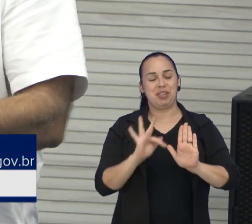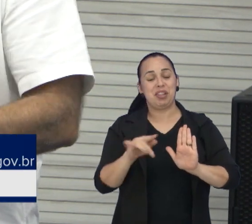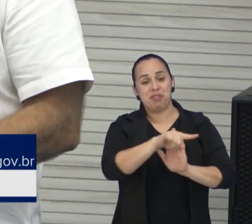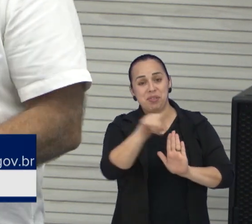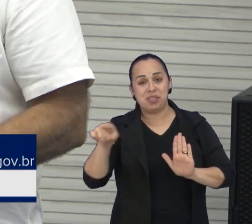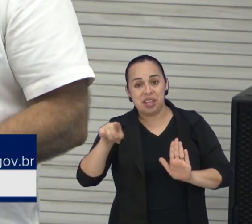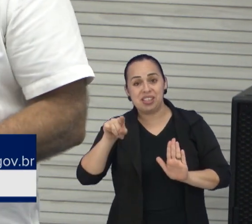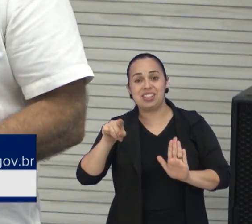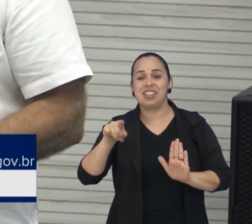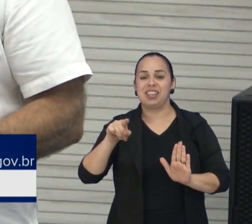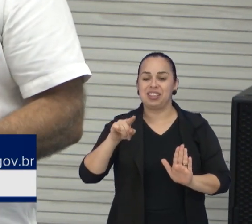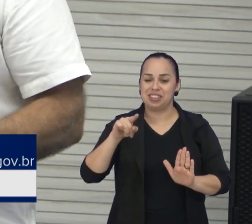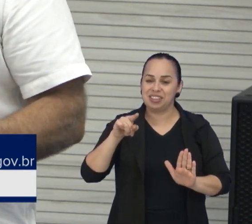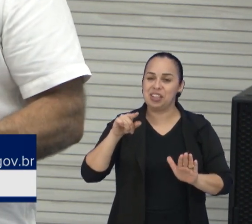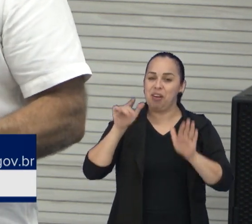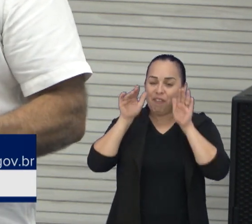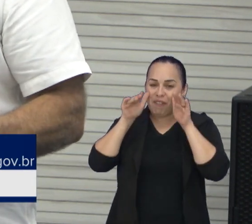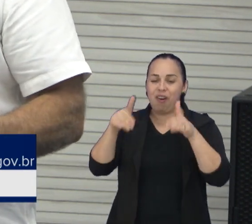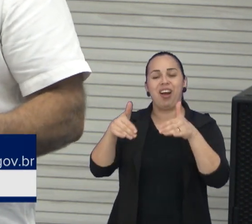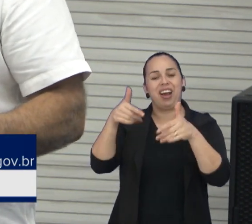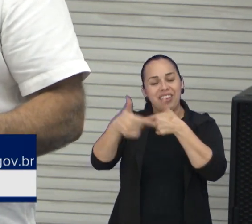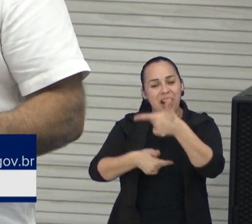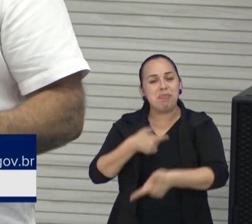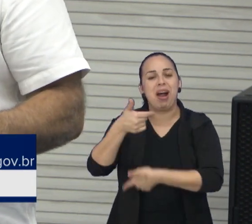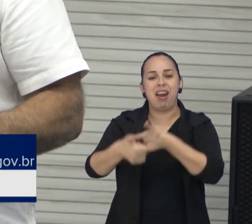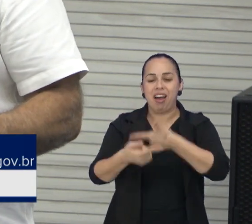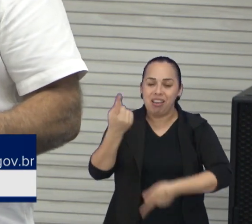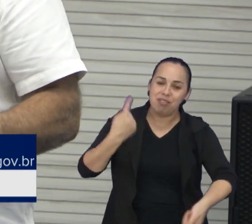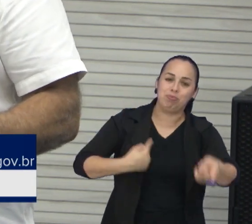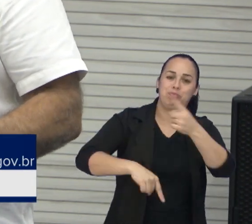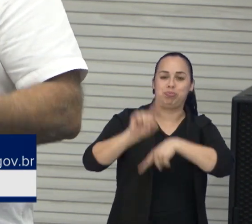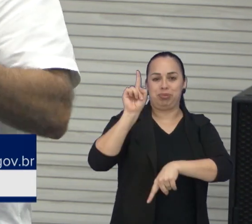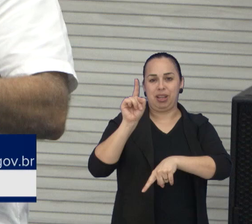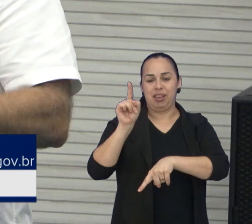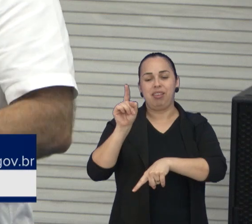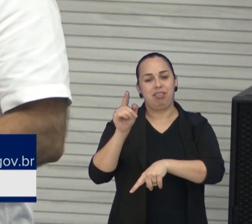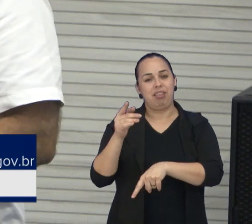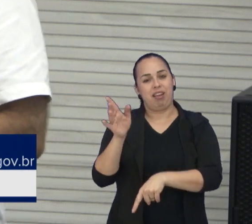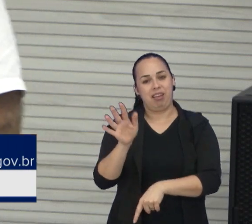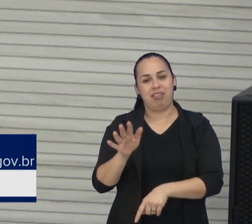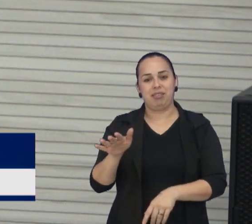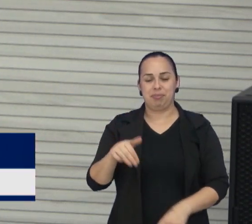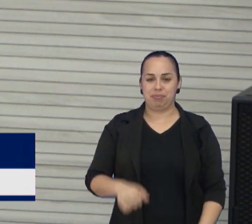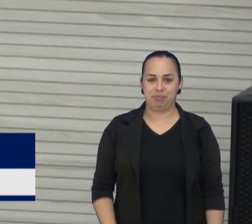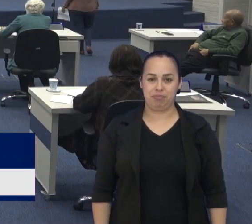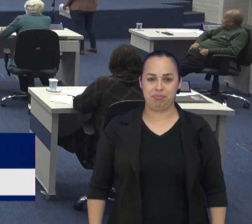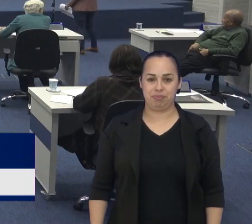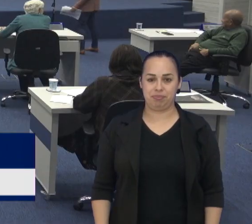junto, a gente trabalhar e evoluir dentro desse trabalho da educação superior em São José dos Campos.